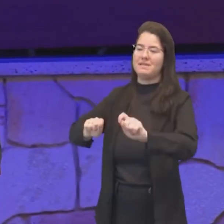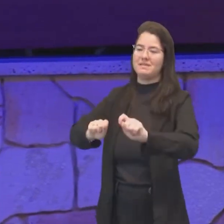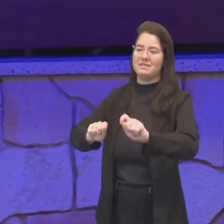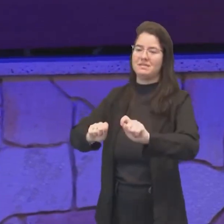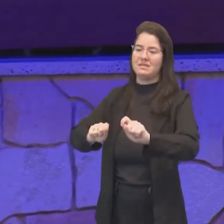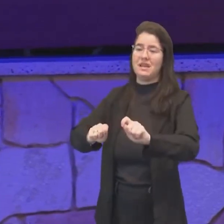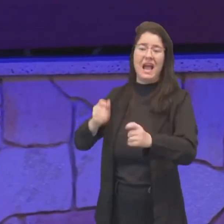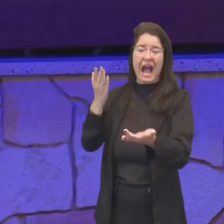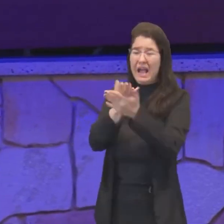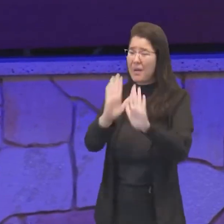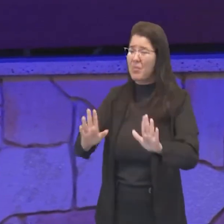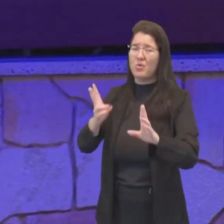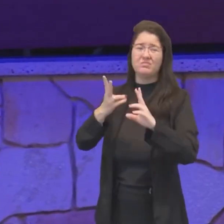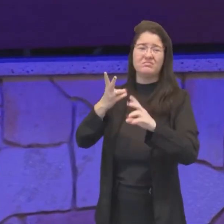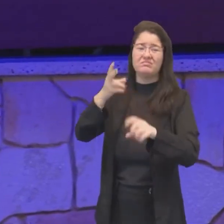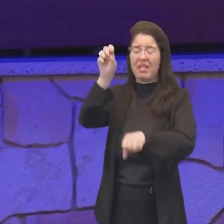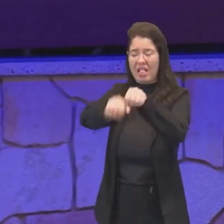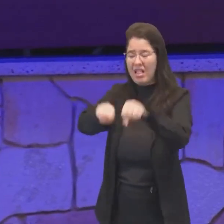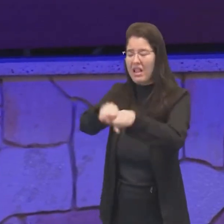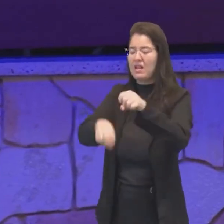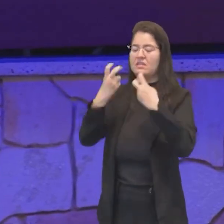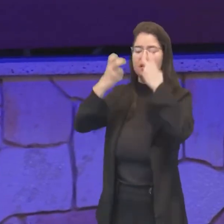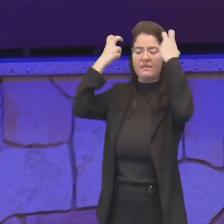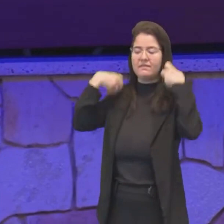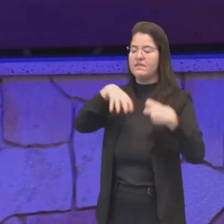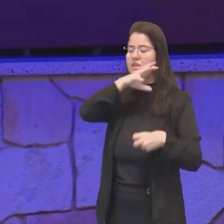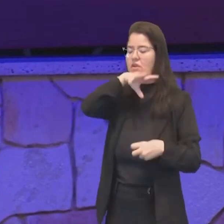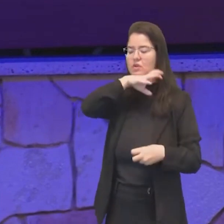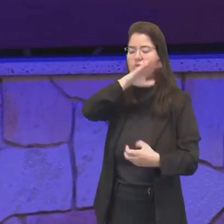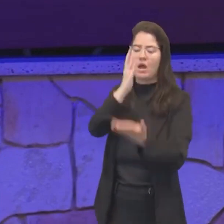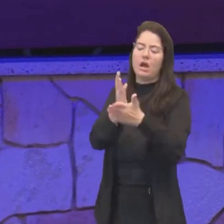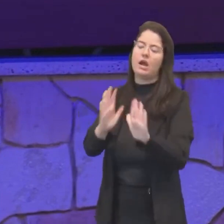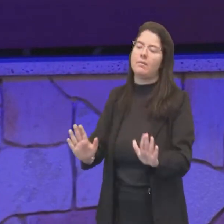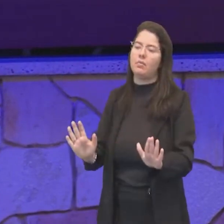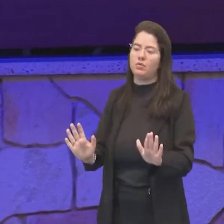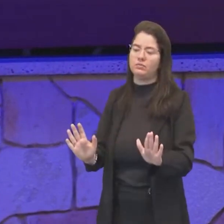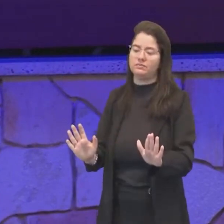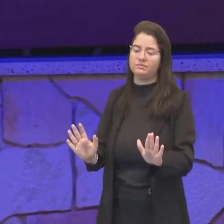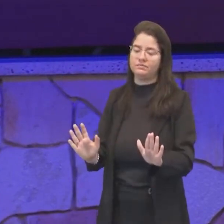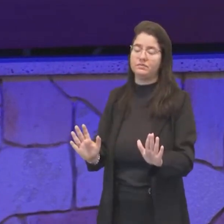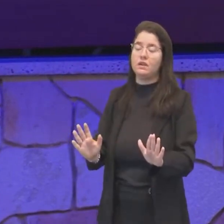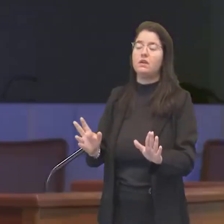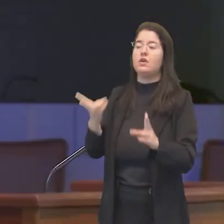cessou o sacrifício para a sua igreja, para o seu povo. O sacrifício no Novo